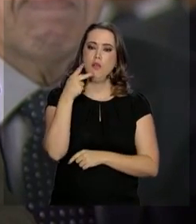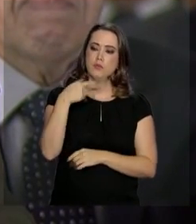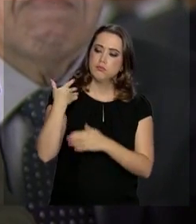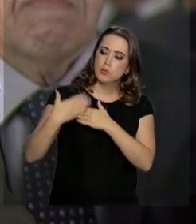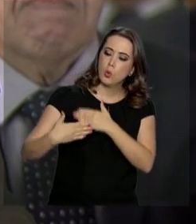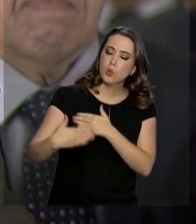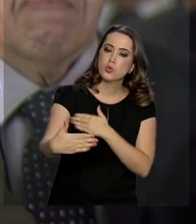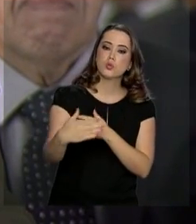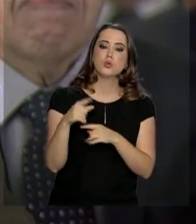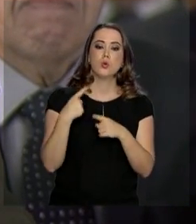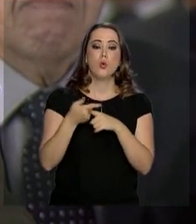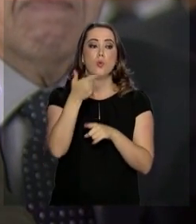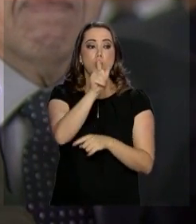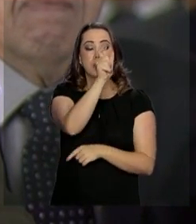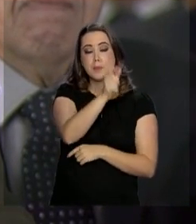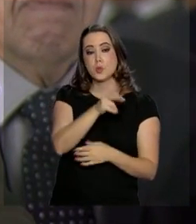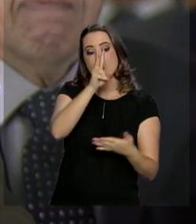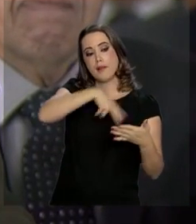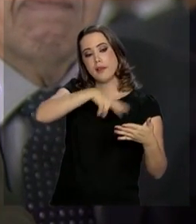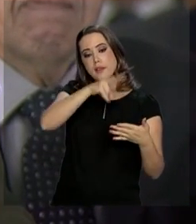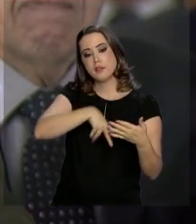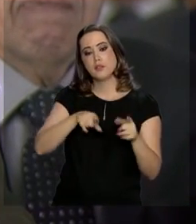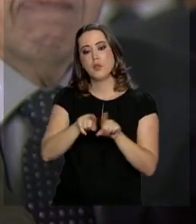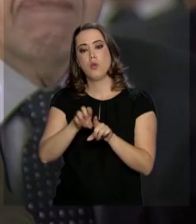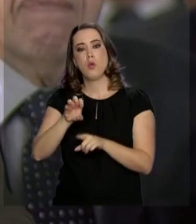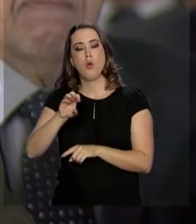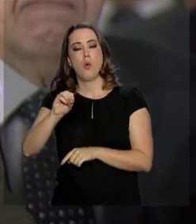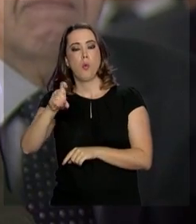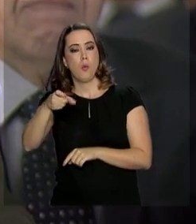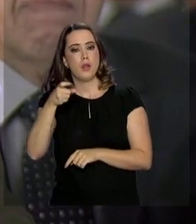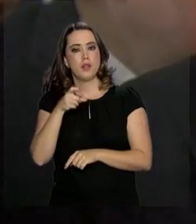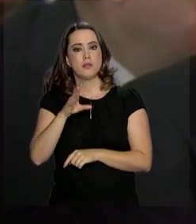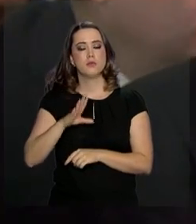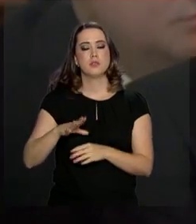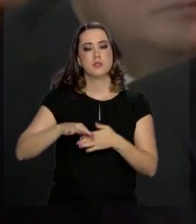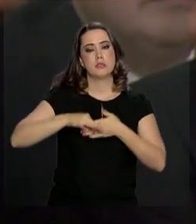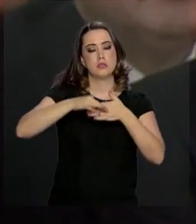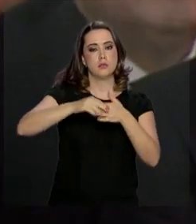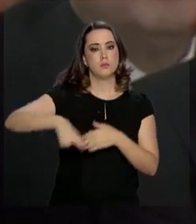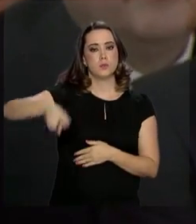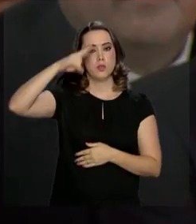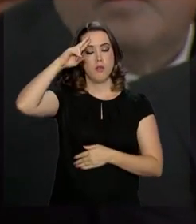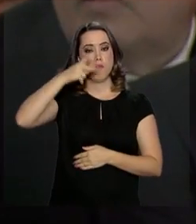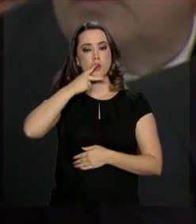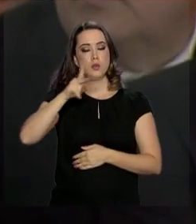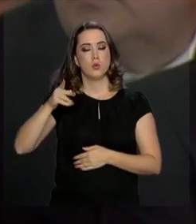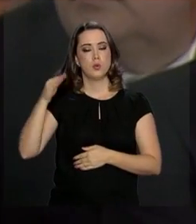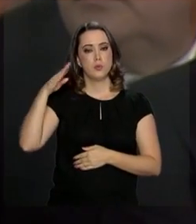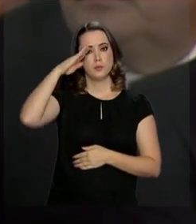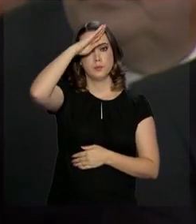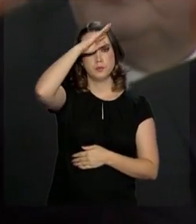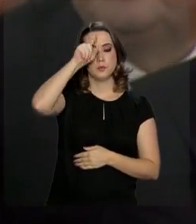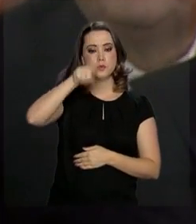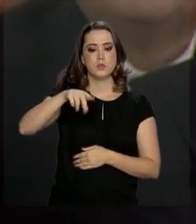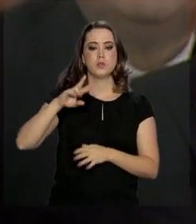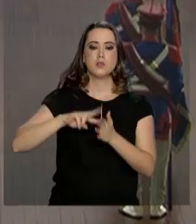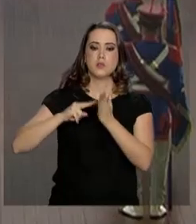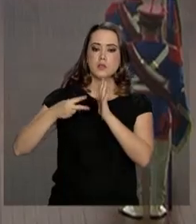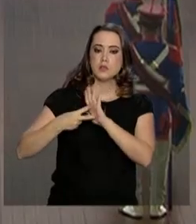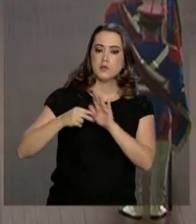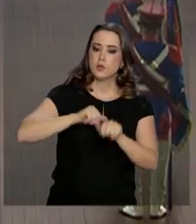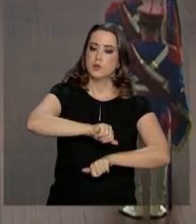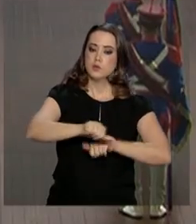por um oficial. Em seu texto, o ex-comandante do Exército disse que o presidente Bolsonaro representou a